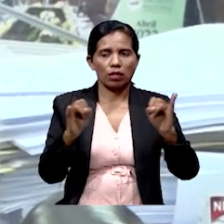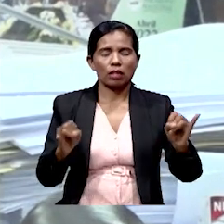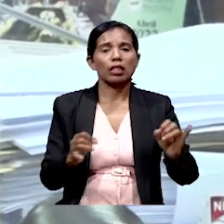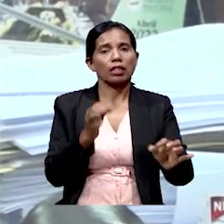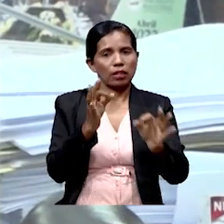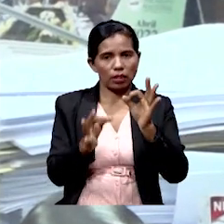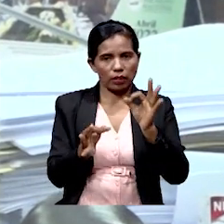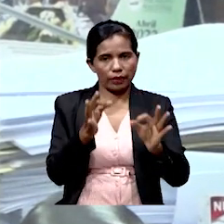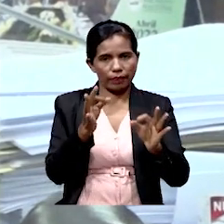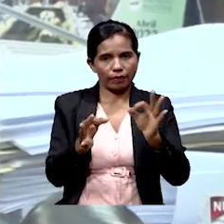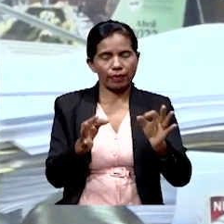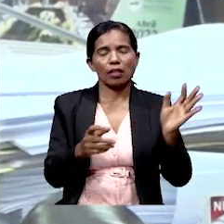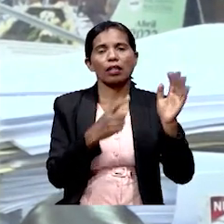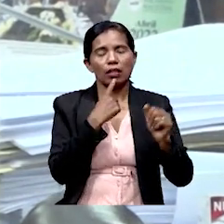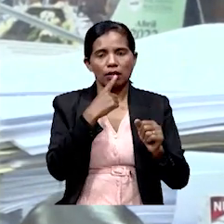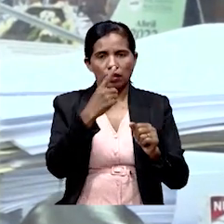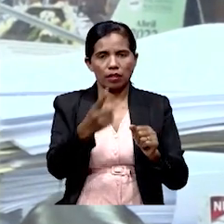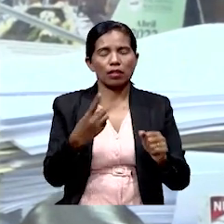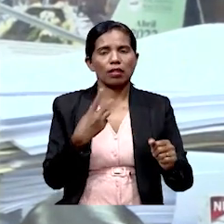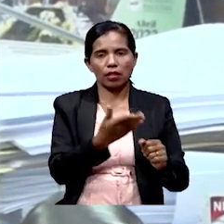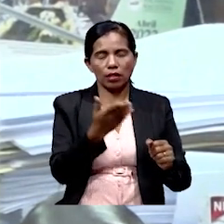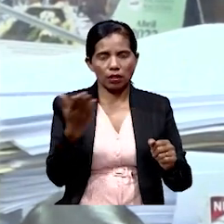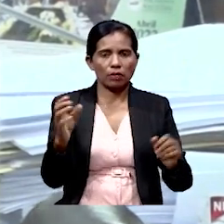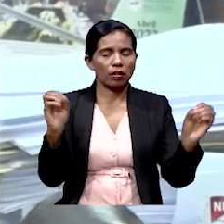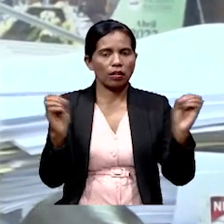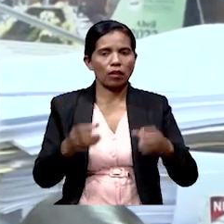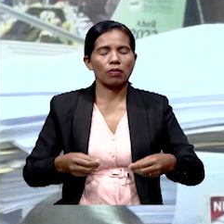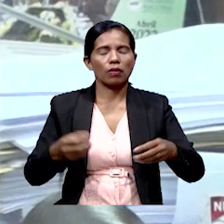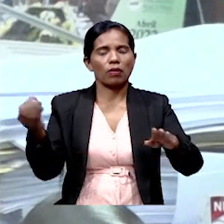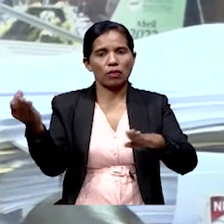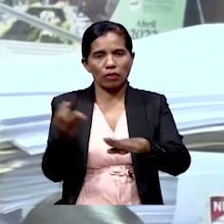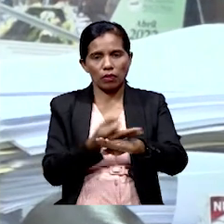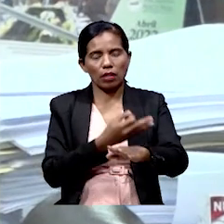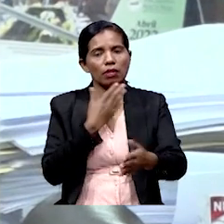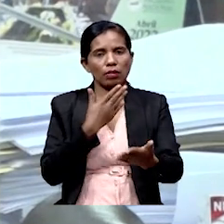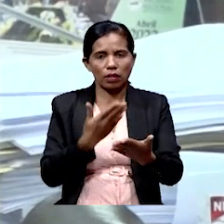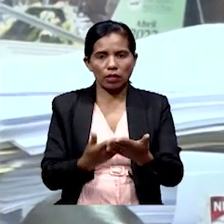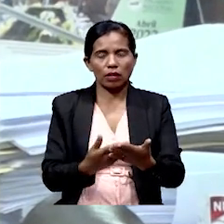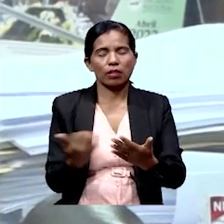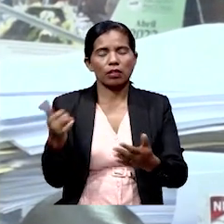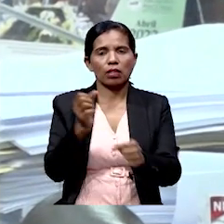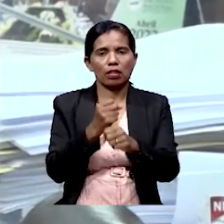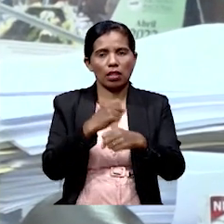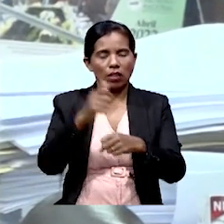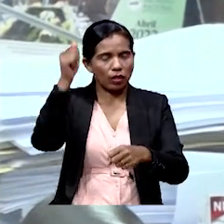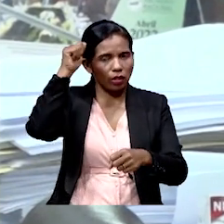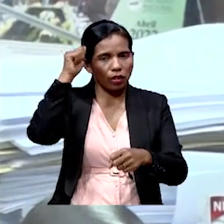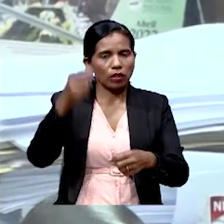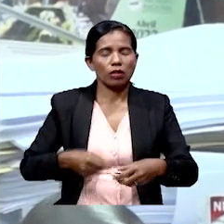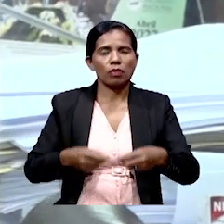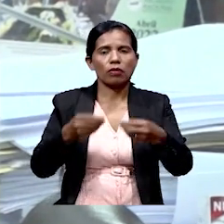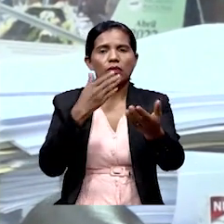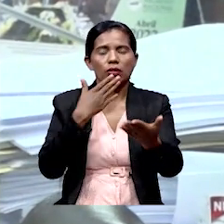que nia hatete katak itabot lafo documento si danebeke suficiente ho di sirahalo analisi ho di fo pareseri